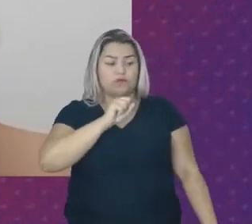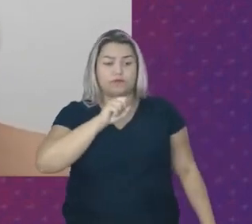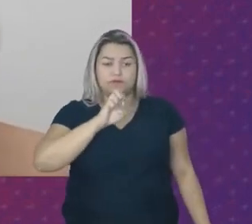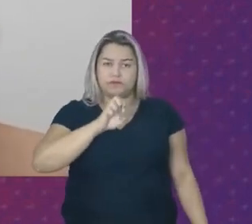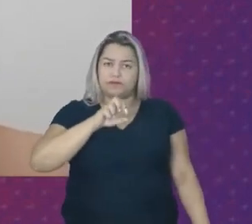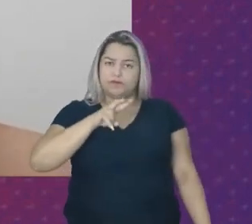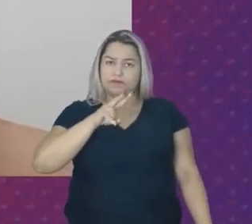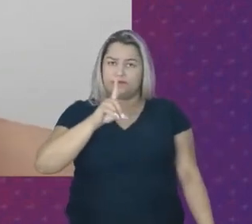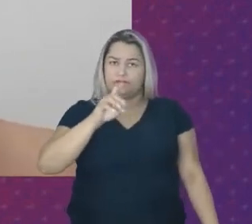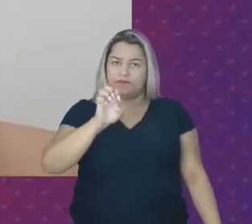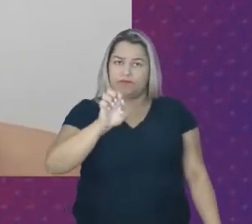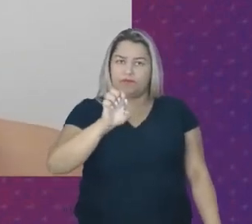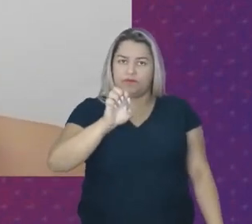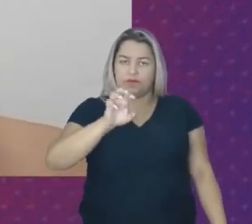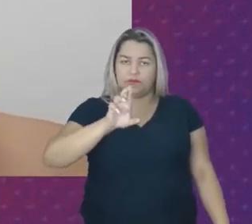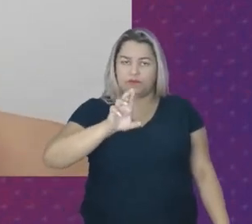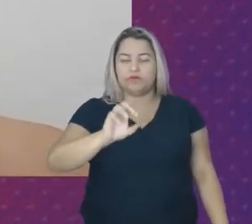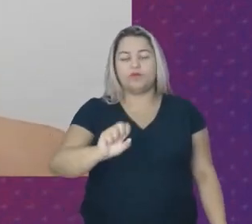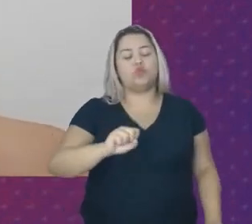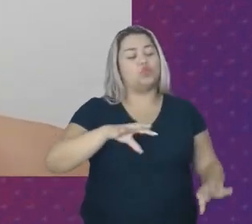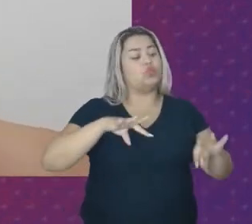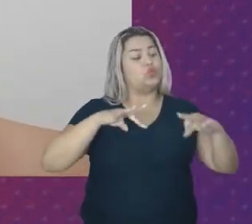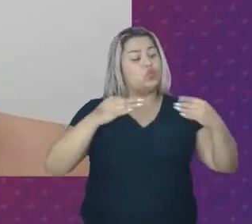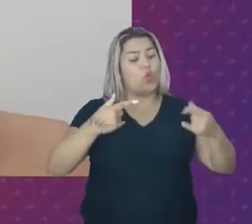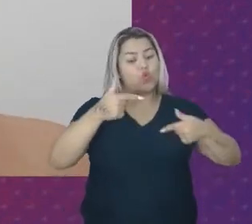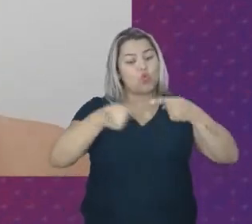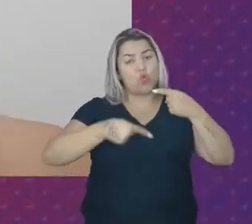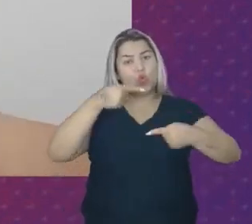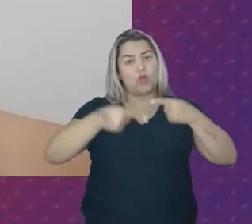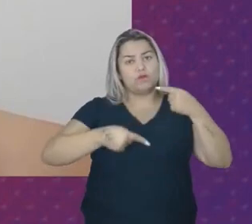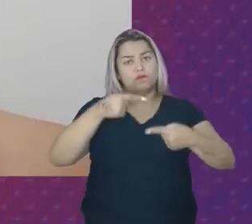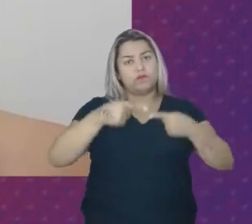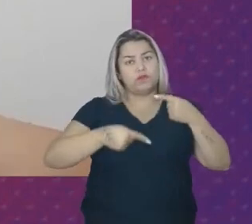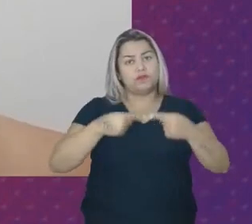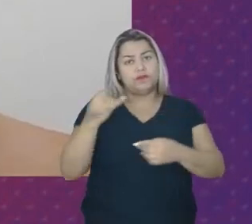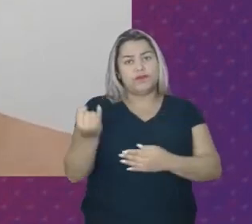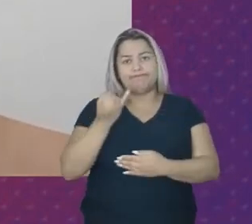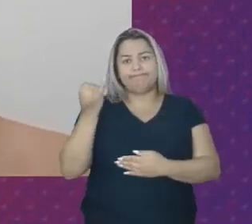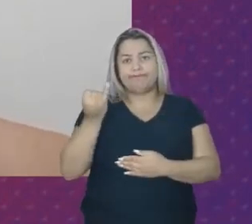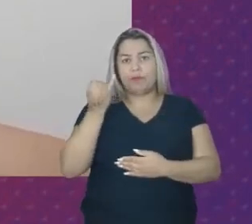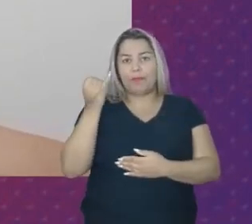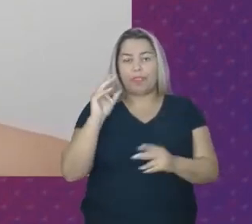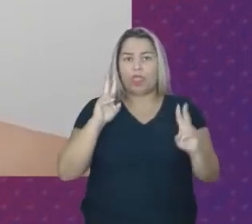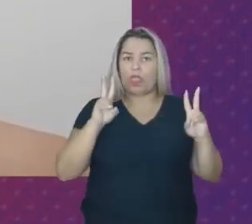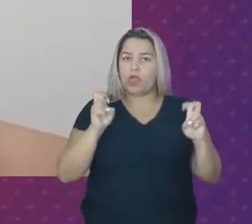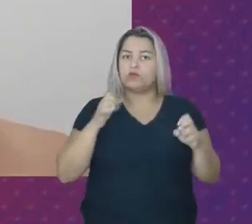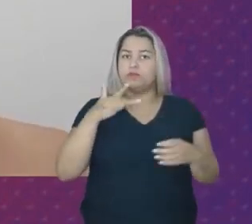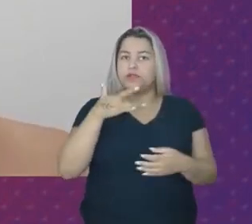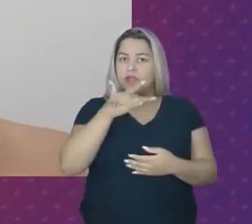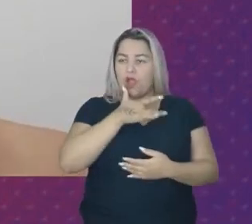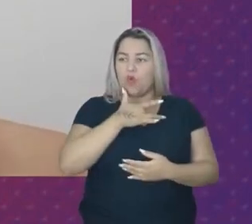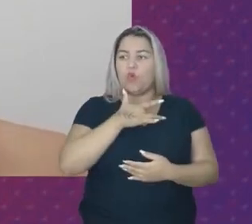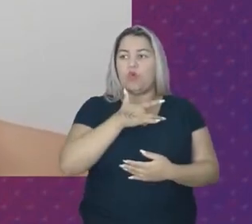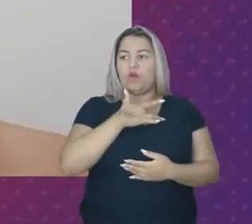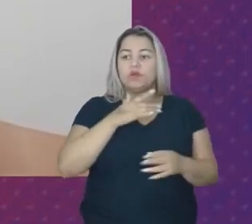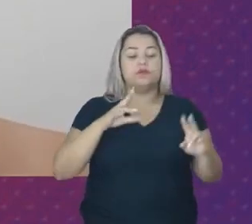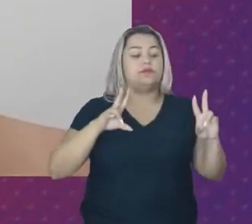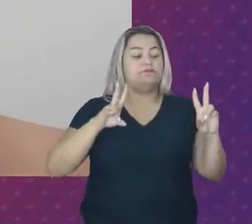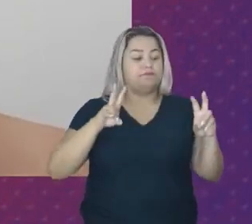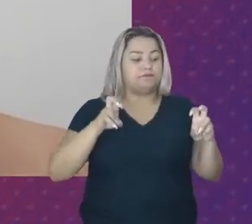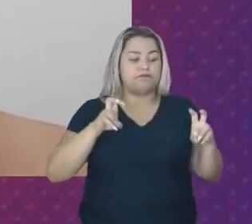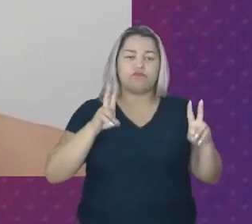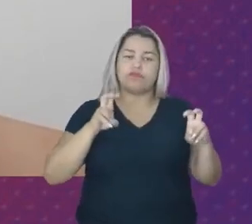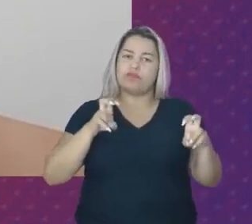e que acabam deixando com que todo um debate importantíssimo sobre saúde,